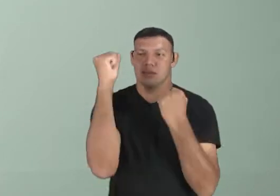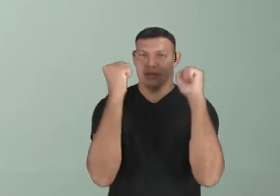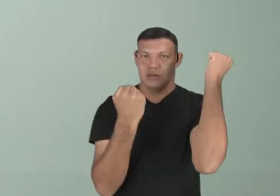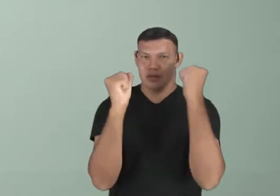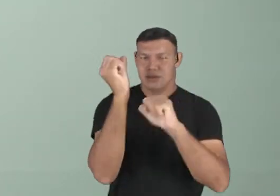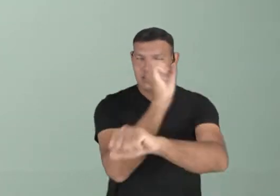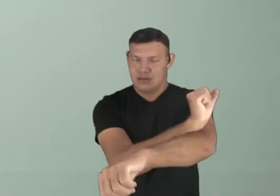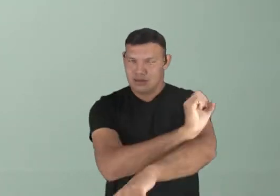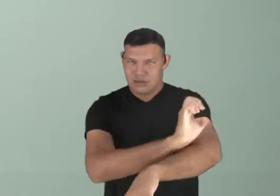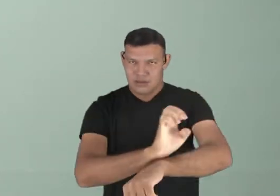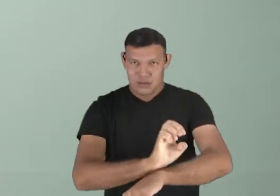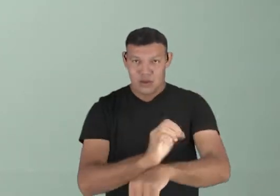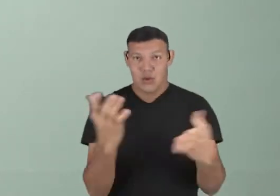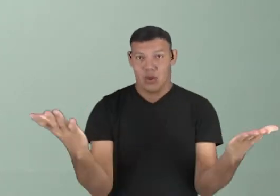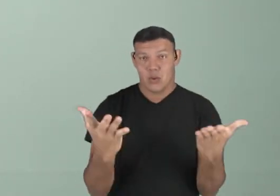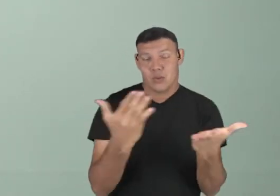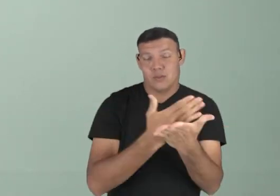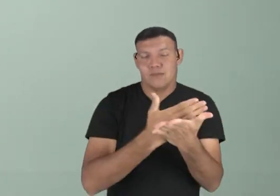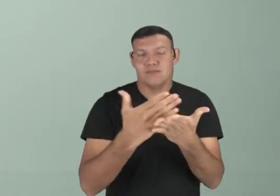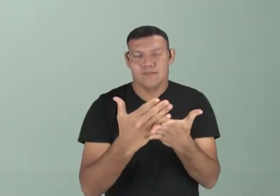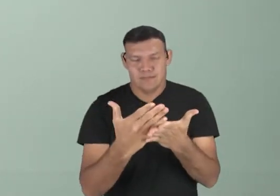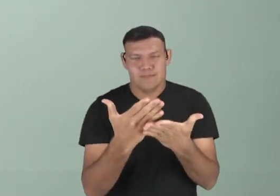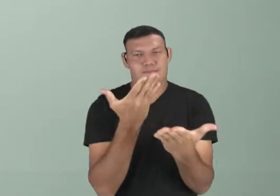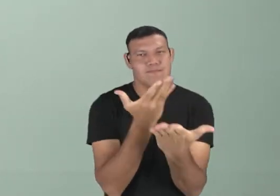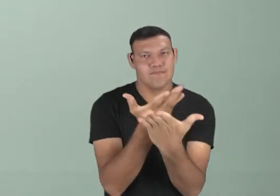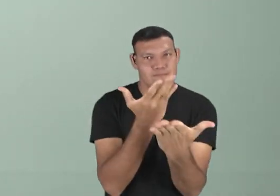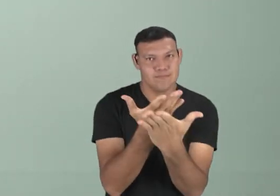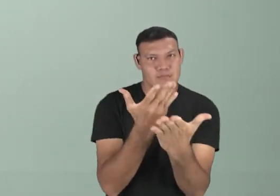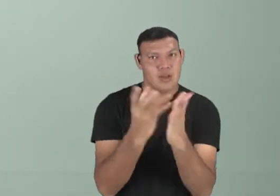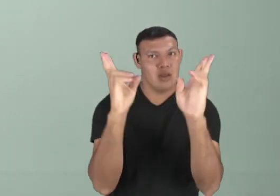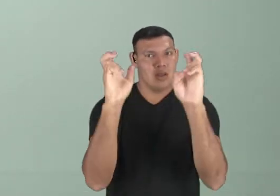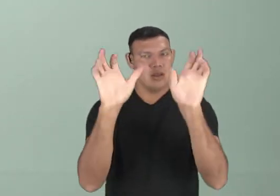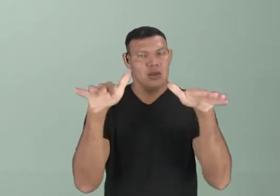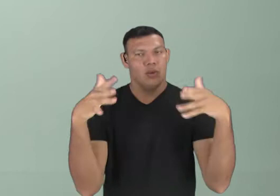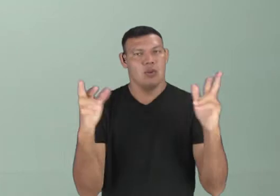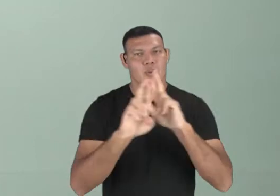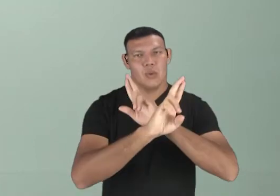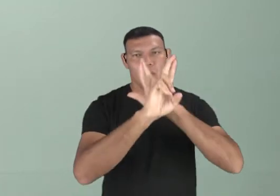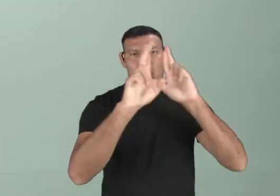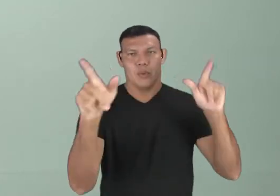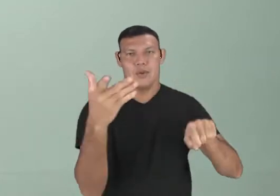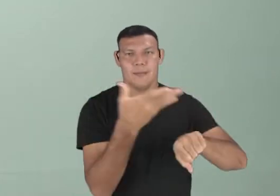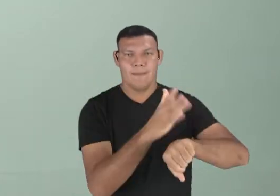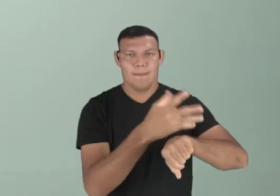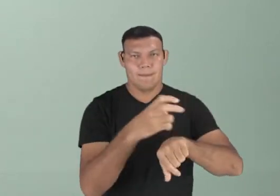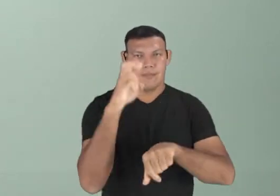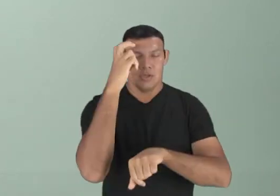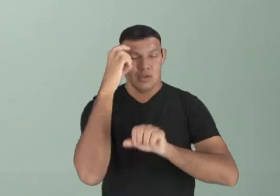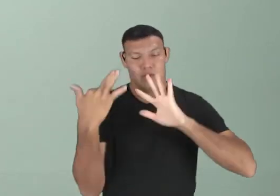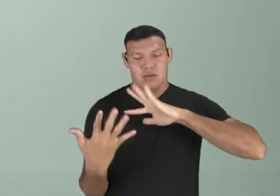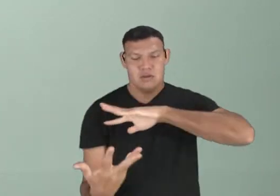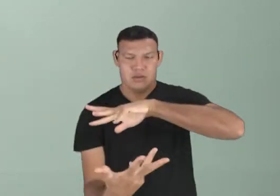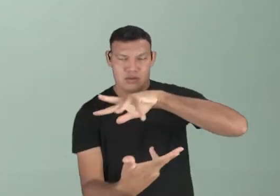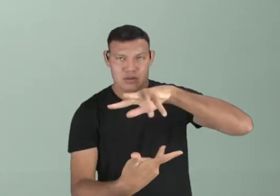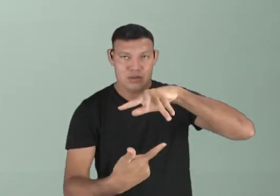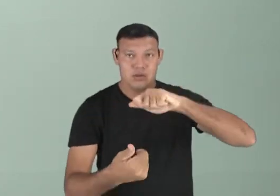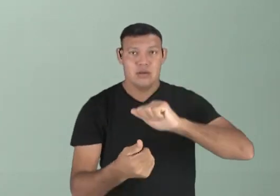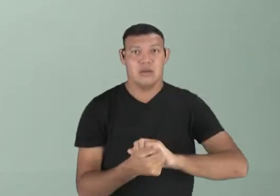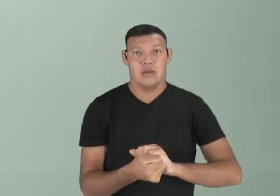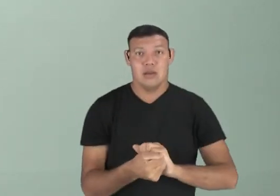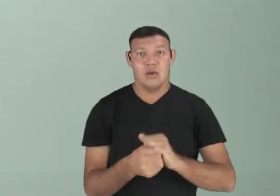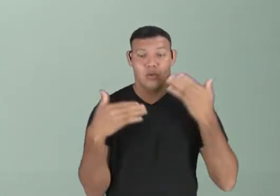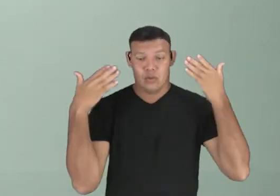nesse momento nós vamos iniciar uma aula falando sobre práticas de universos culturais distintos. Essa aula